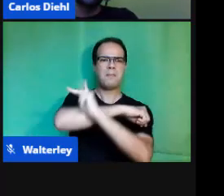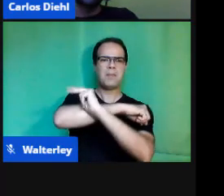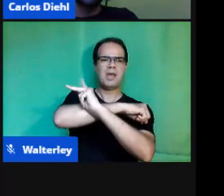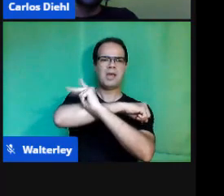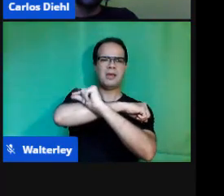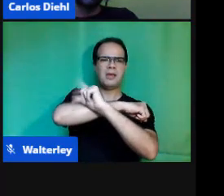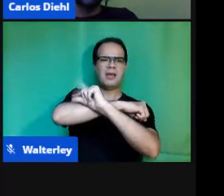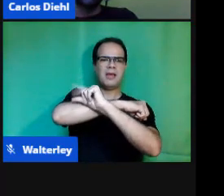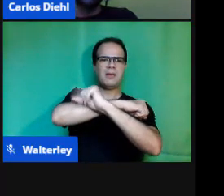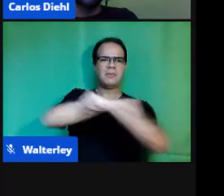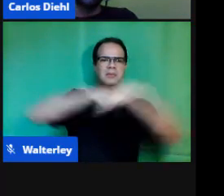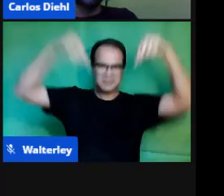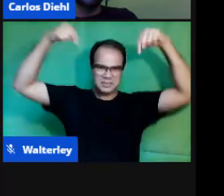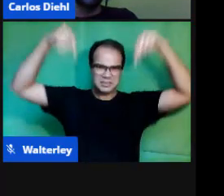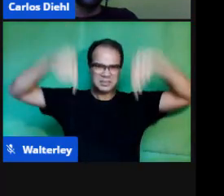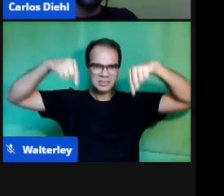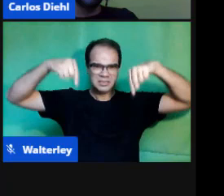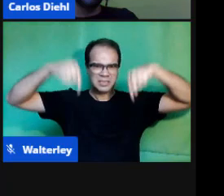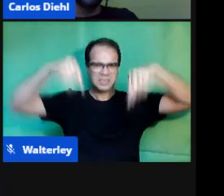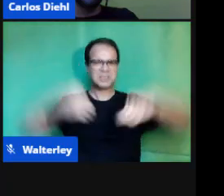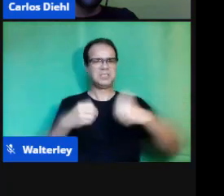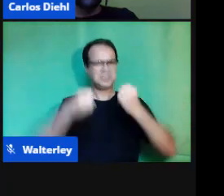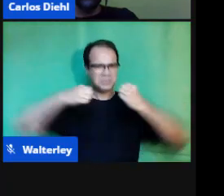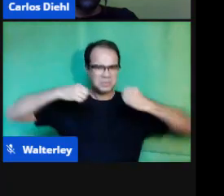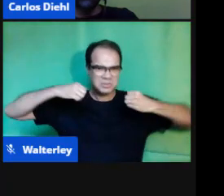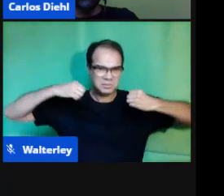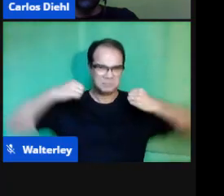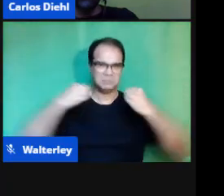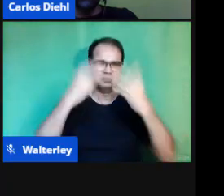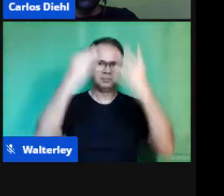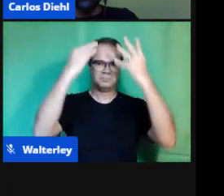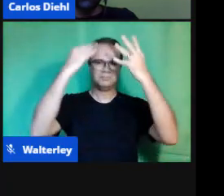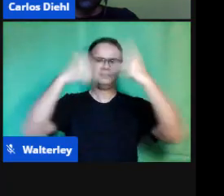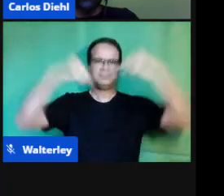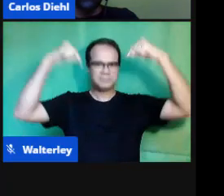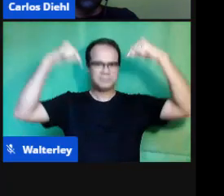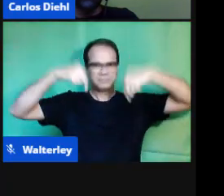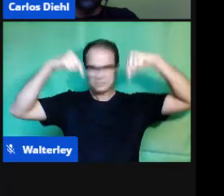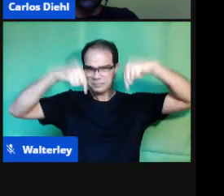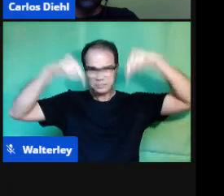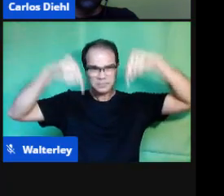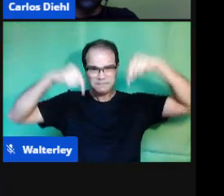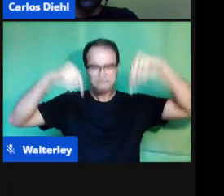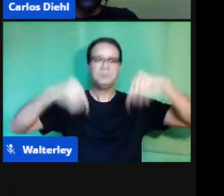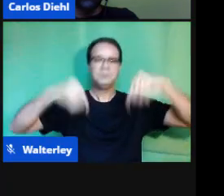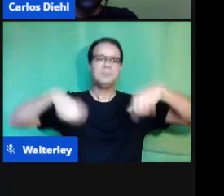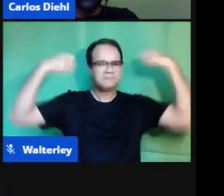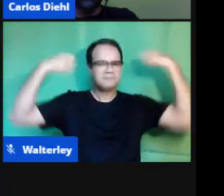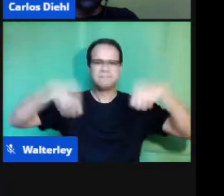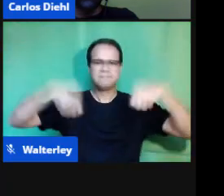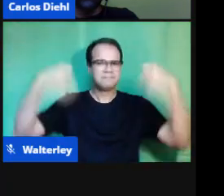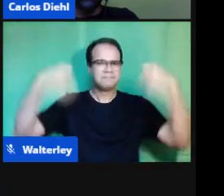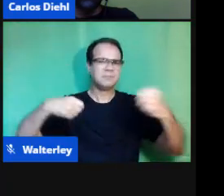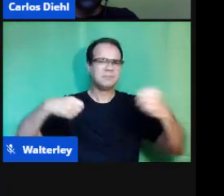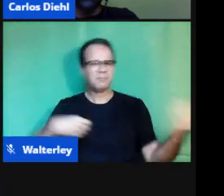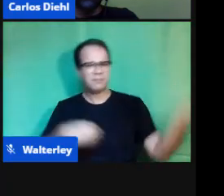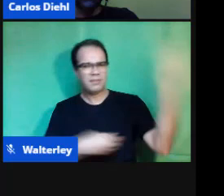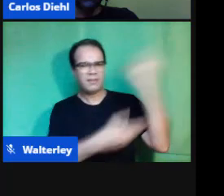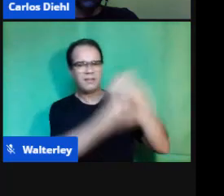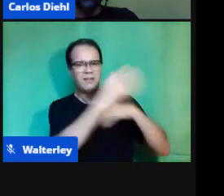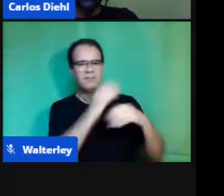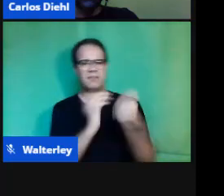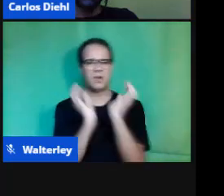nossa. O Estado e a Prefeitura da capital lançaram a campanha para tornar Campo Grande subsede dos Jogos da Copa do Mundo